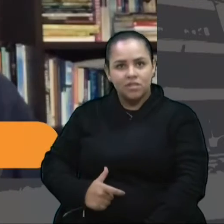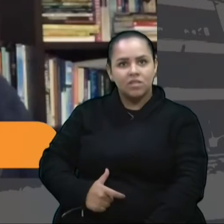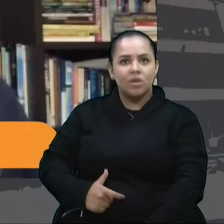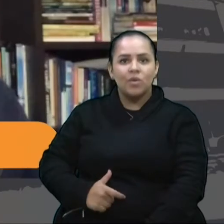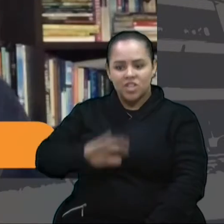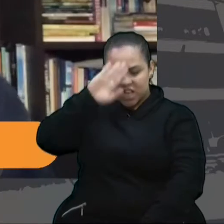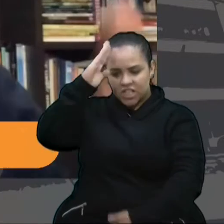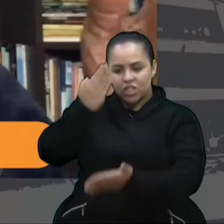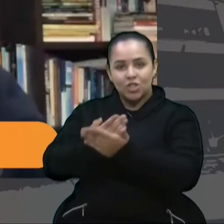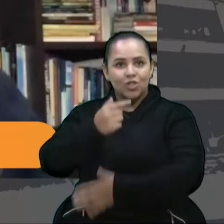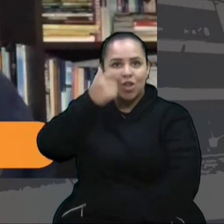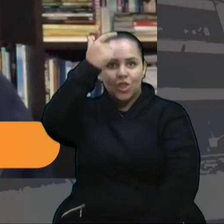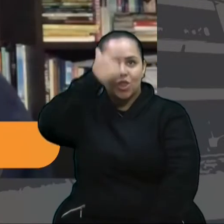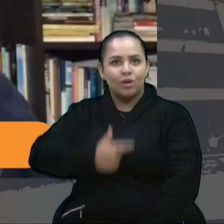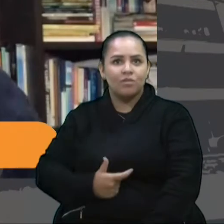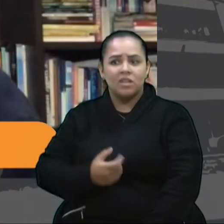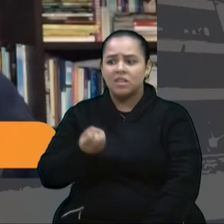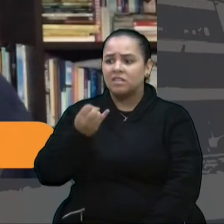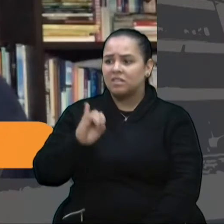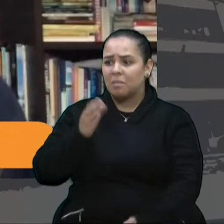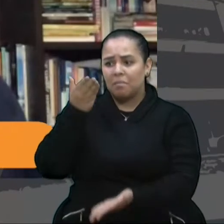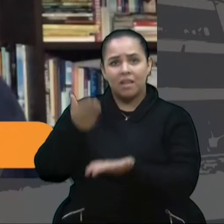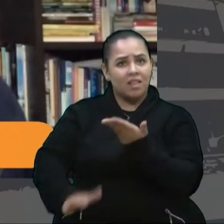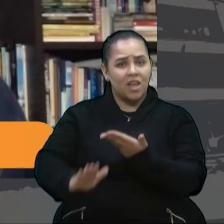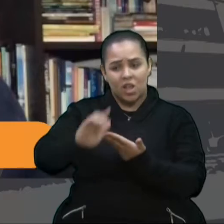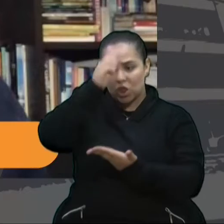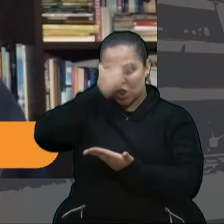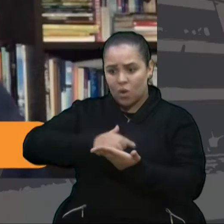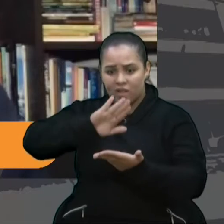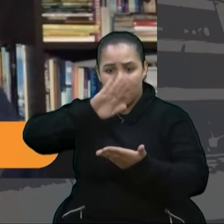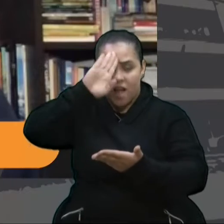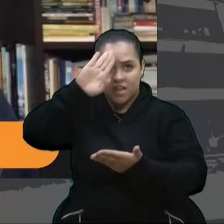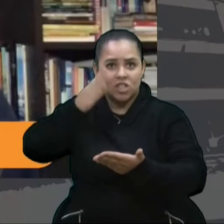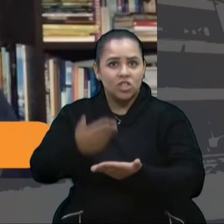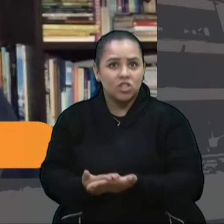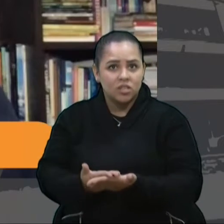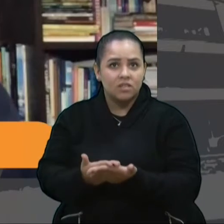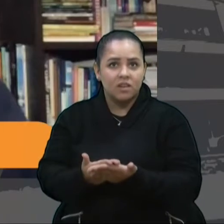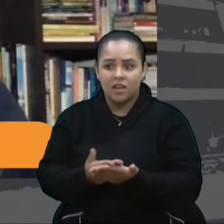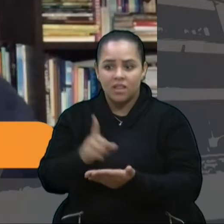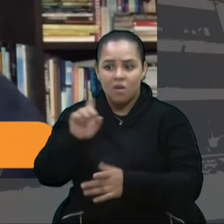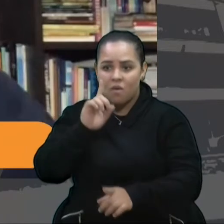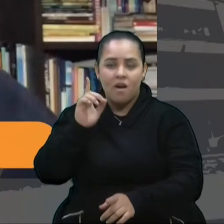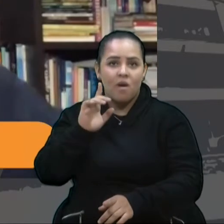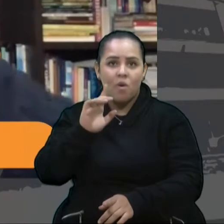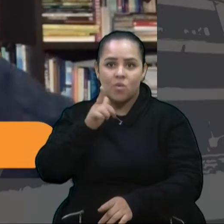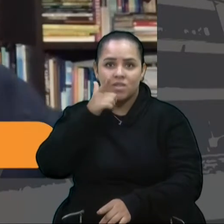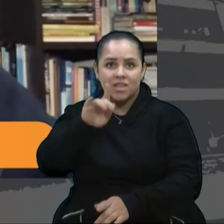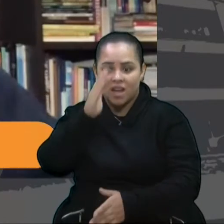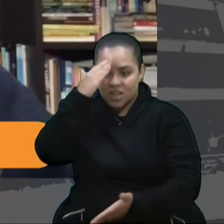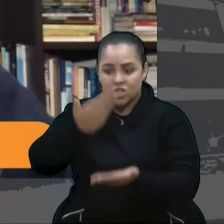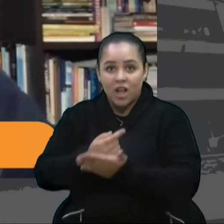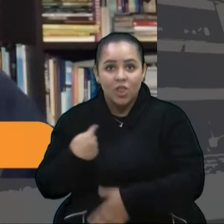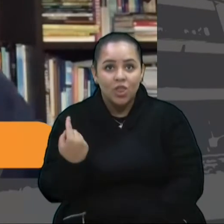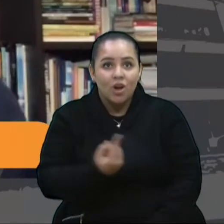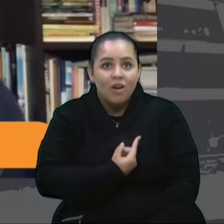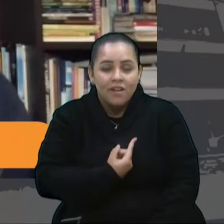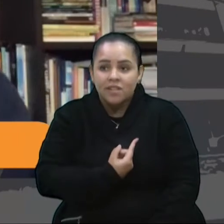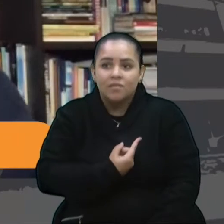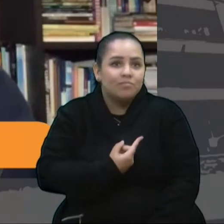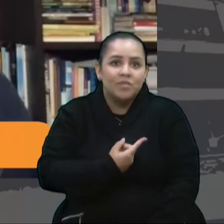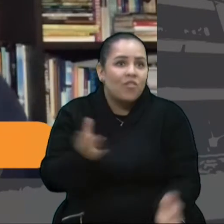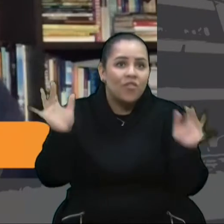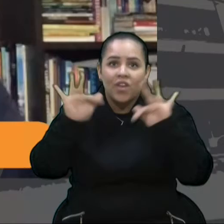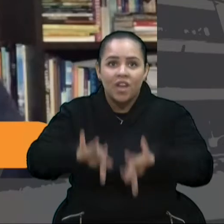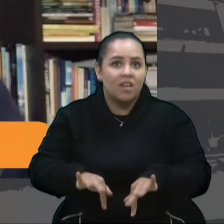mais nada. Caiu a credibilidade, se não acreditarem mais na gente, acabou. Nós vamos levar 20 anos. Só que